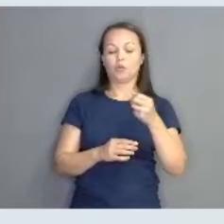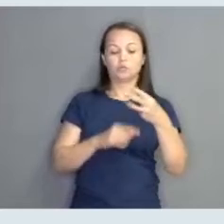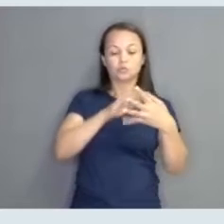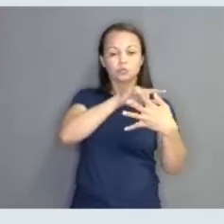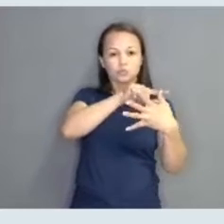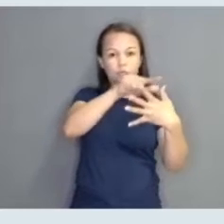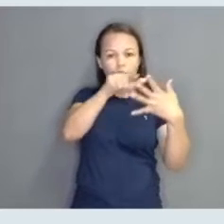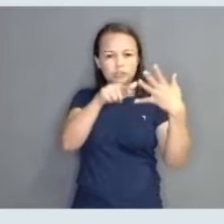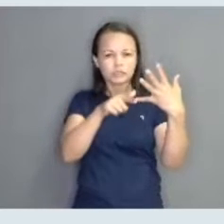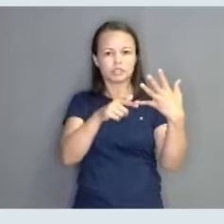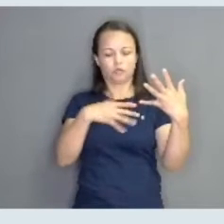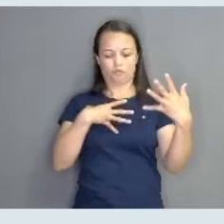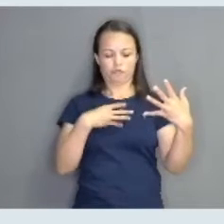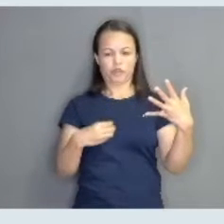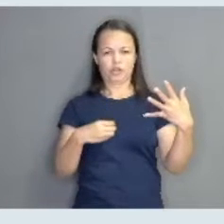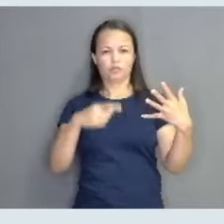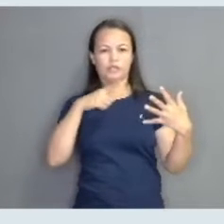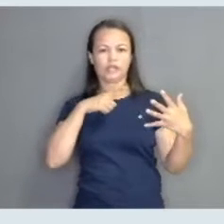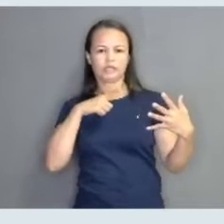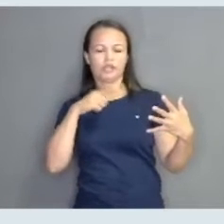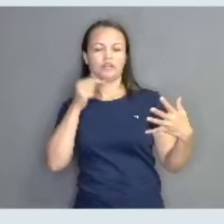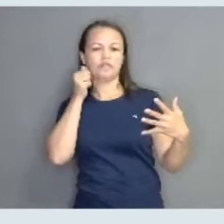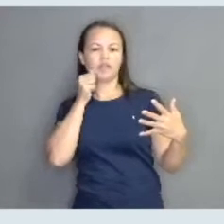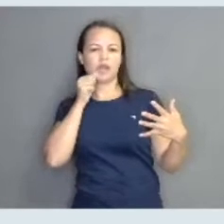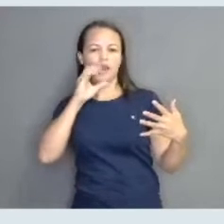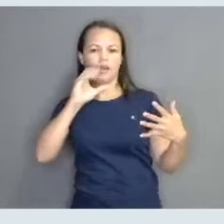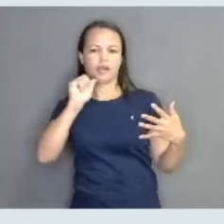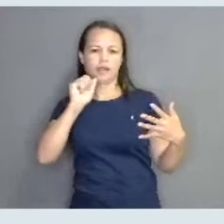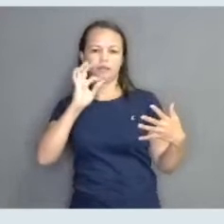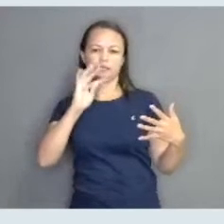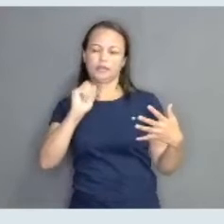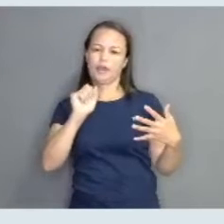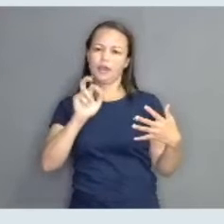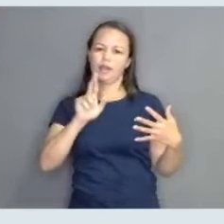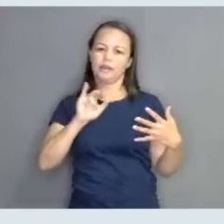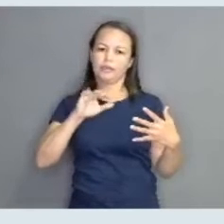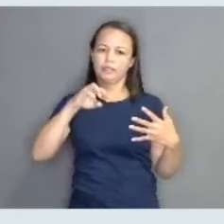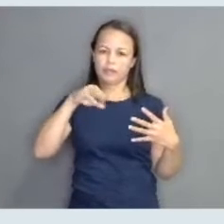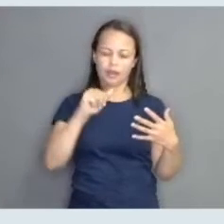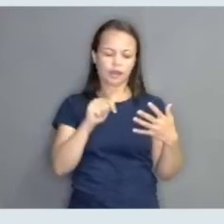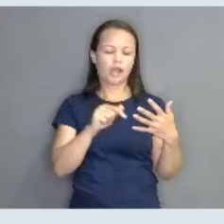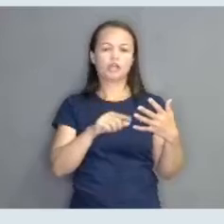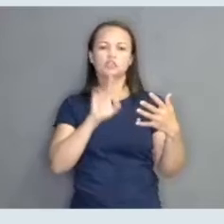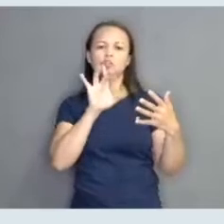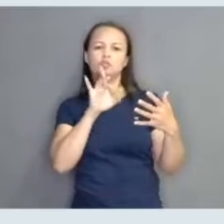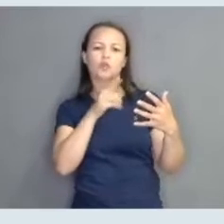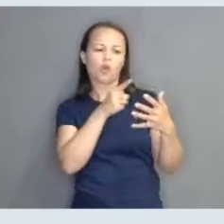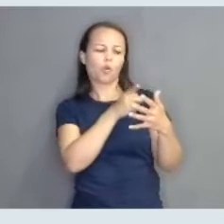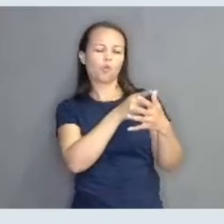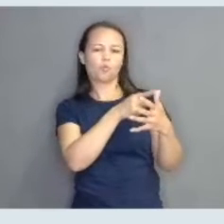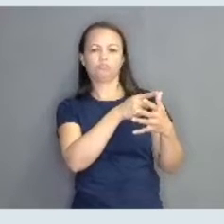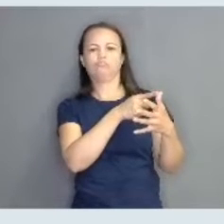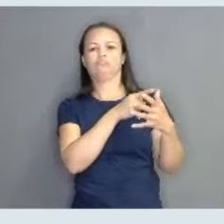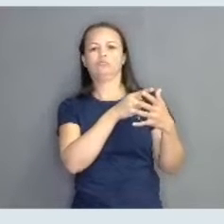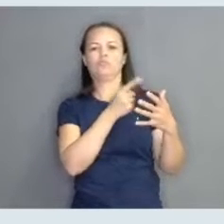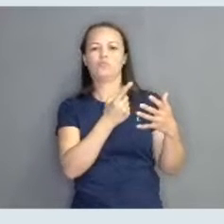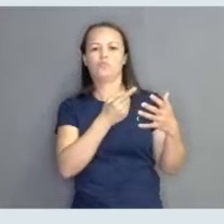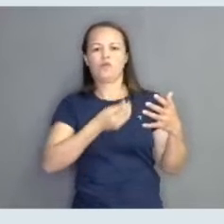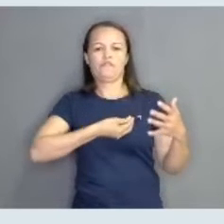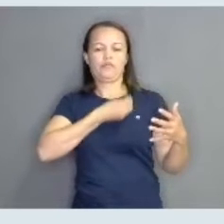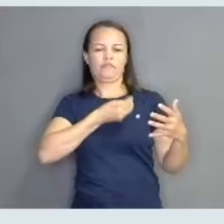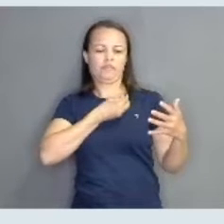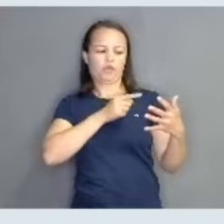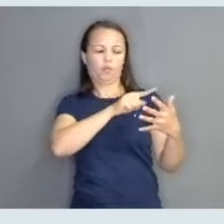havia sobrevivido. Pessoal, naquela época era muito comum as crianças morrerem por infecções